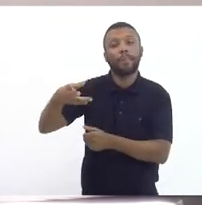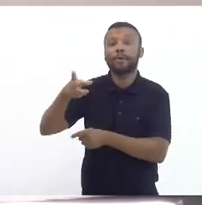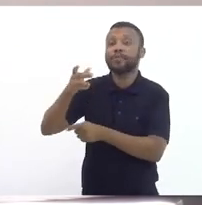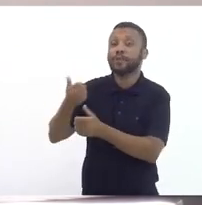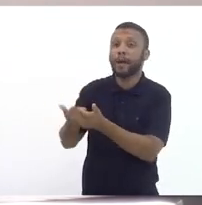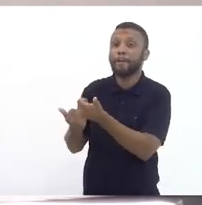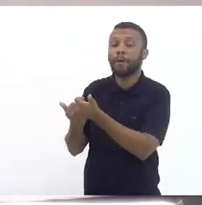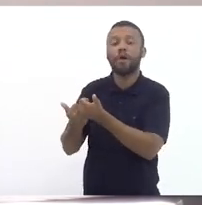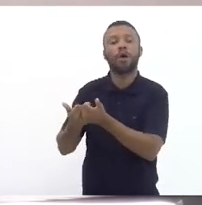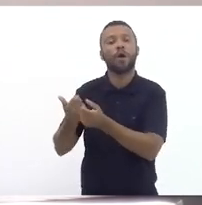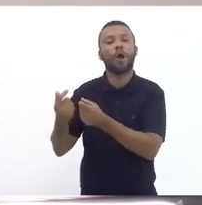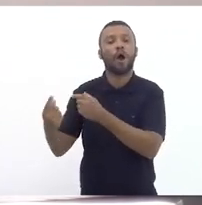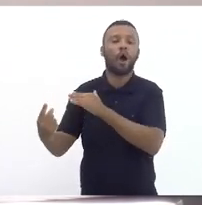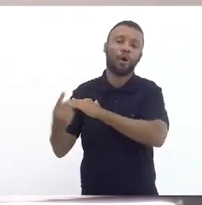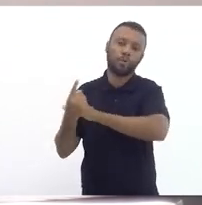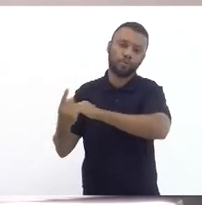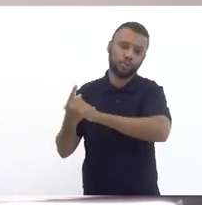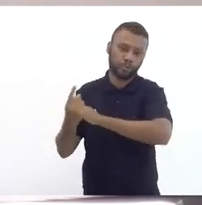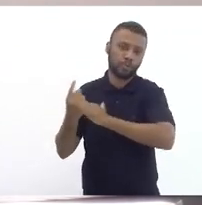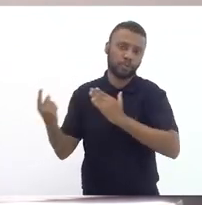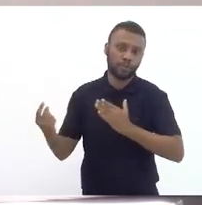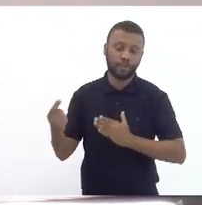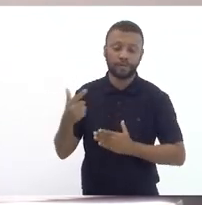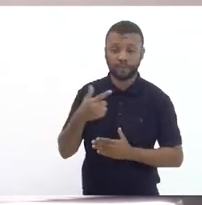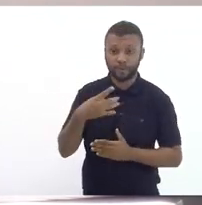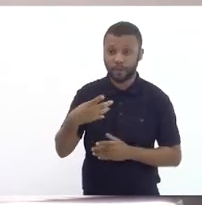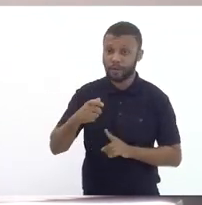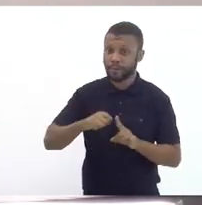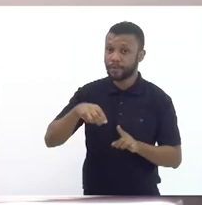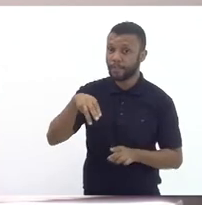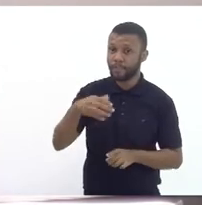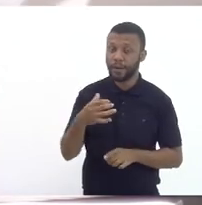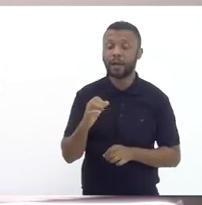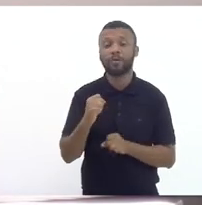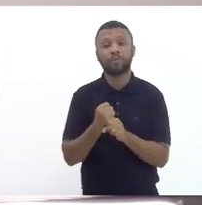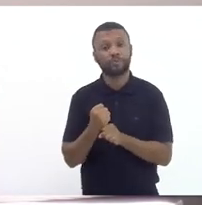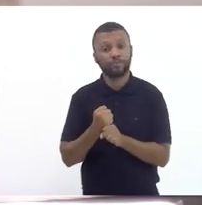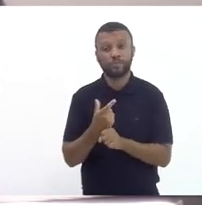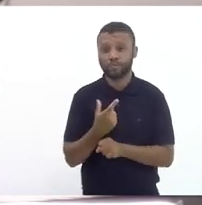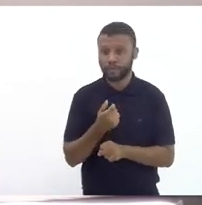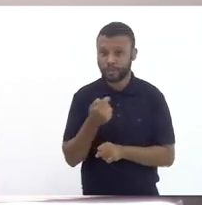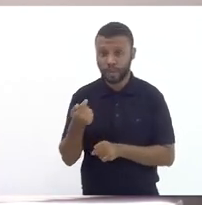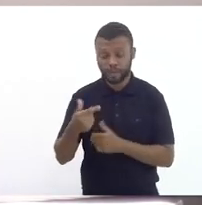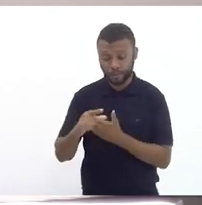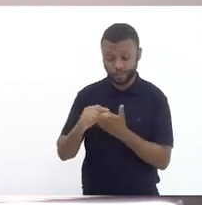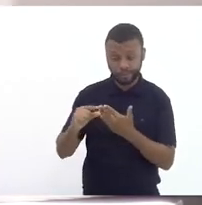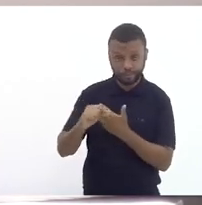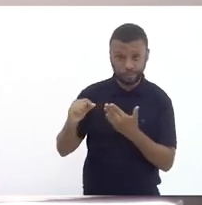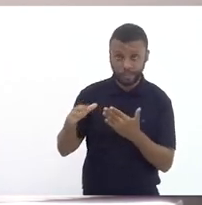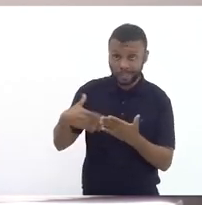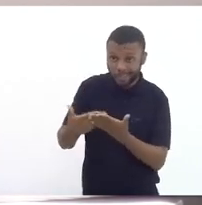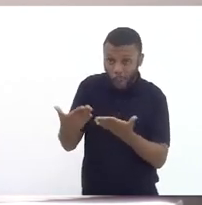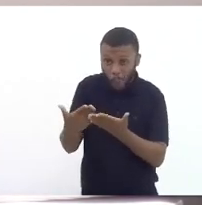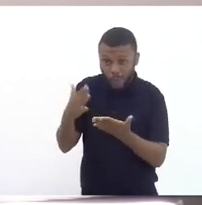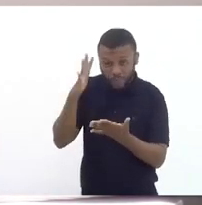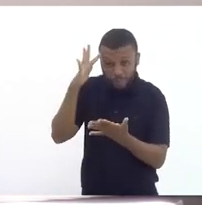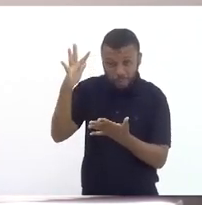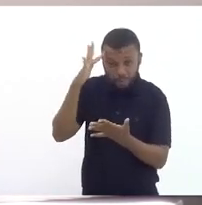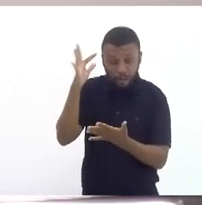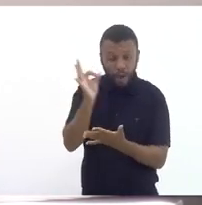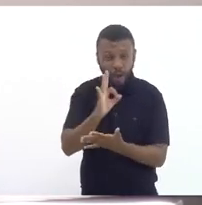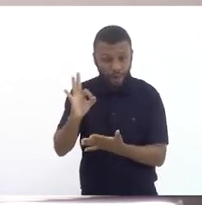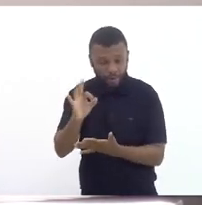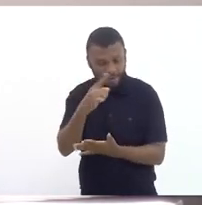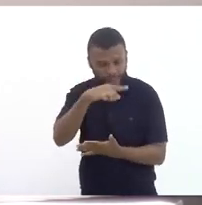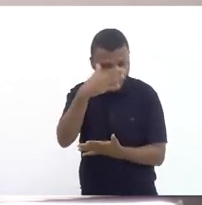na data de publicação, 24 de maio de 2017. Essa lei é de minha autoria. Ela não saiu do papel. Vocês têm conhecimento que foi encaminhado para